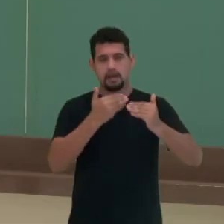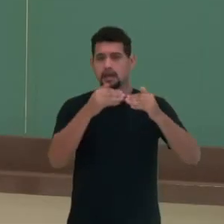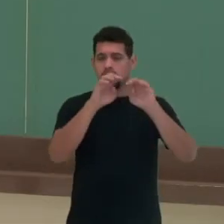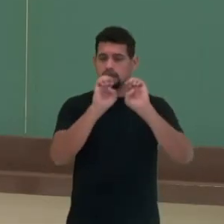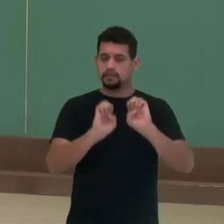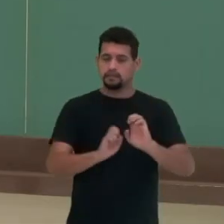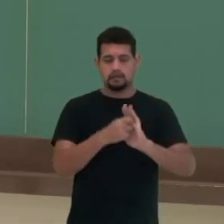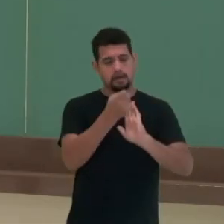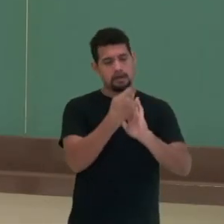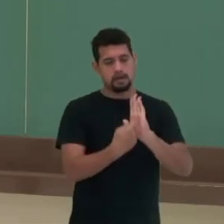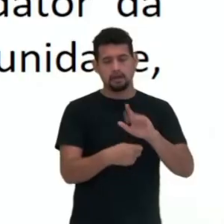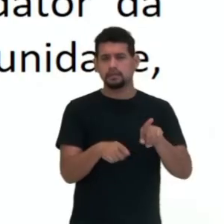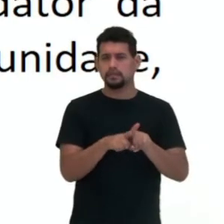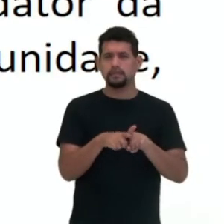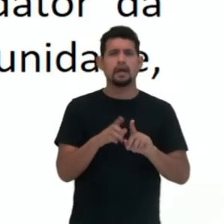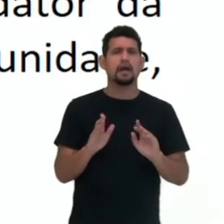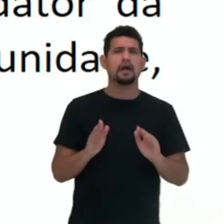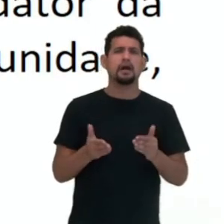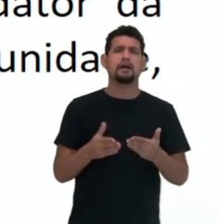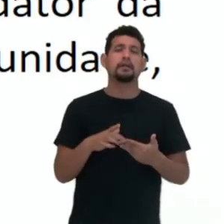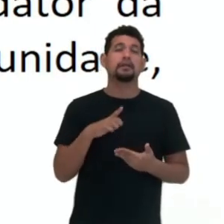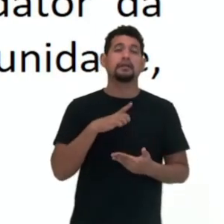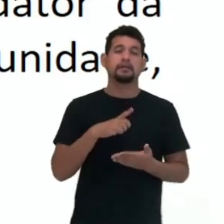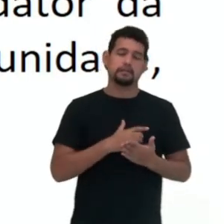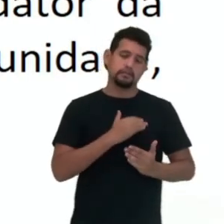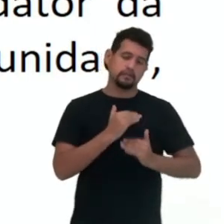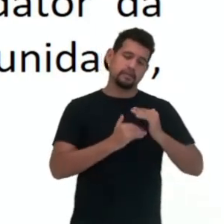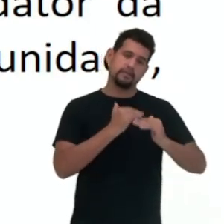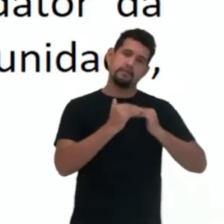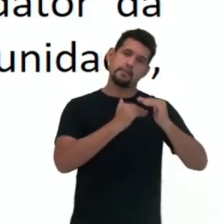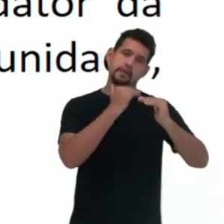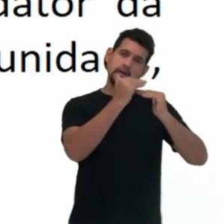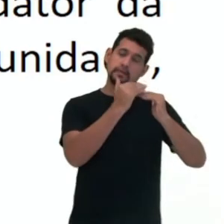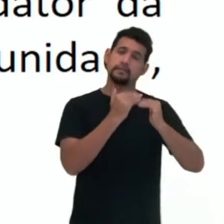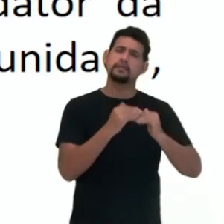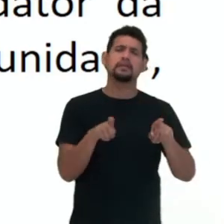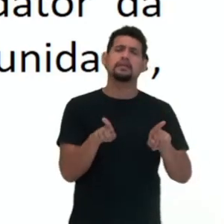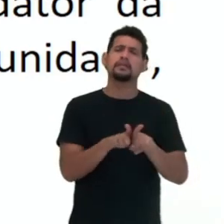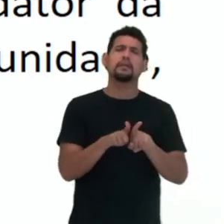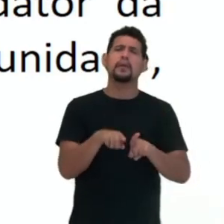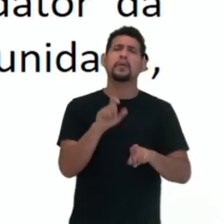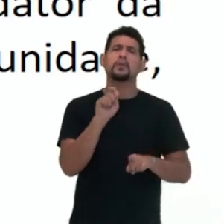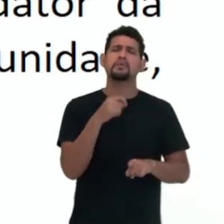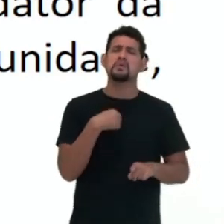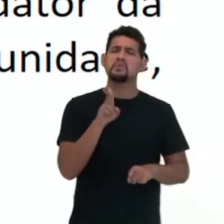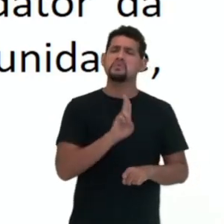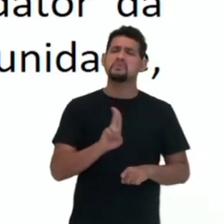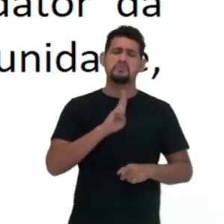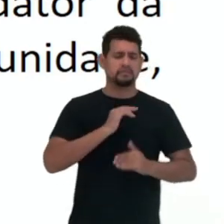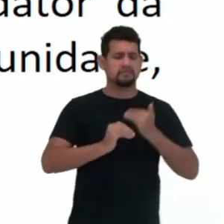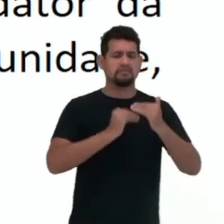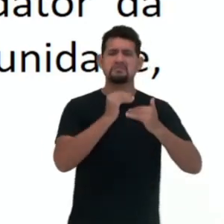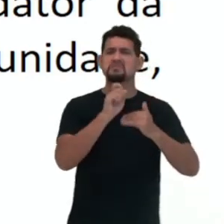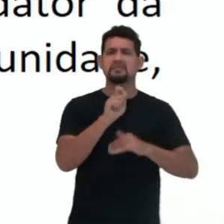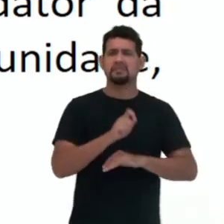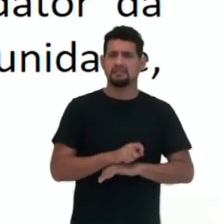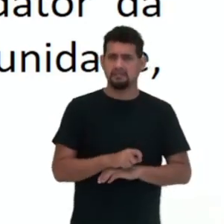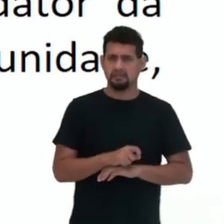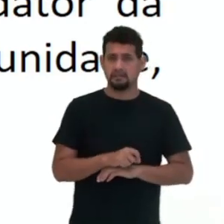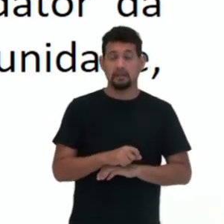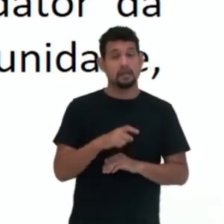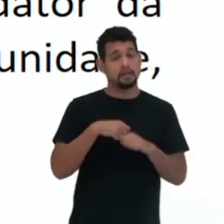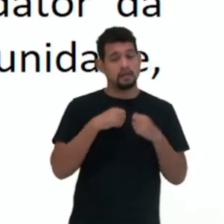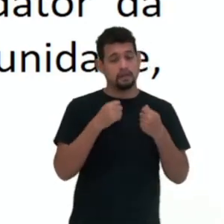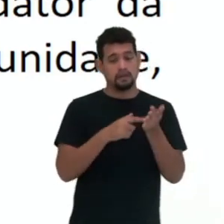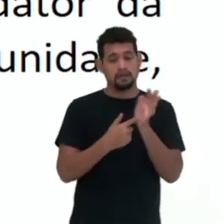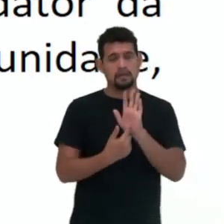da carta, tendo agora, então, o desenvolvimento. E o que eu coloco no desenvolvimento? A